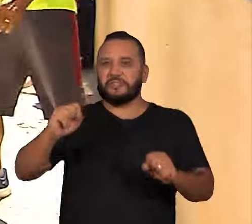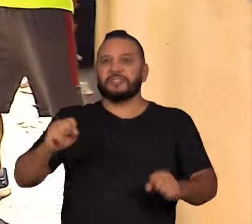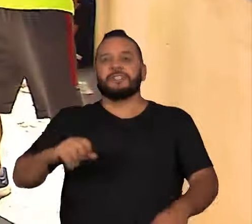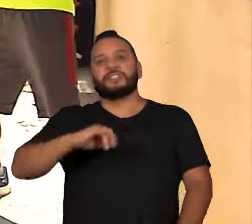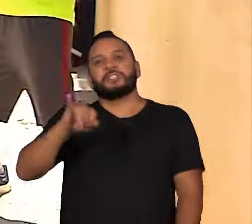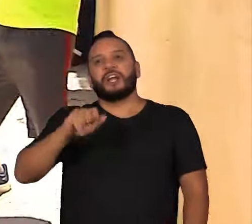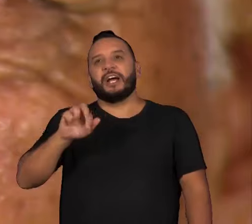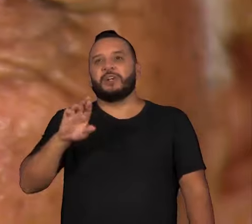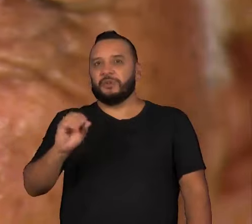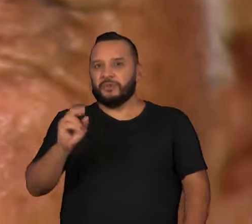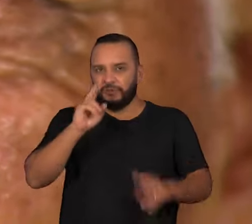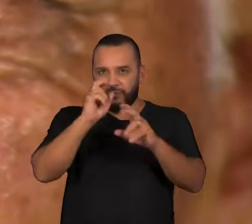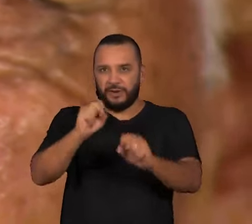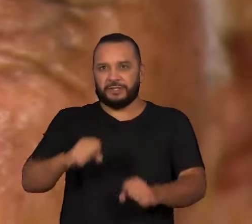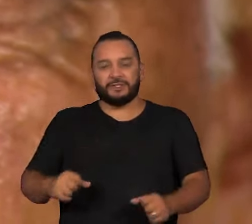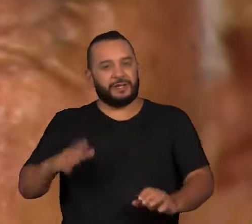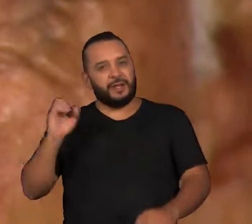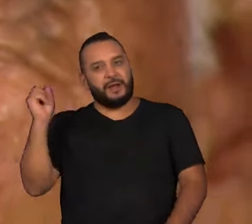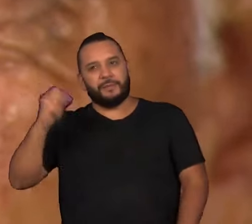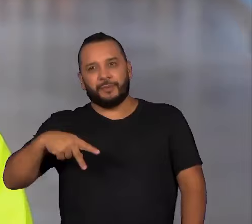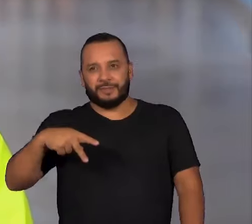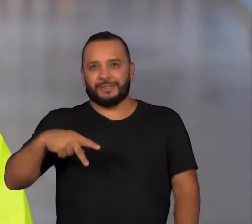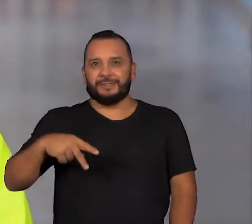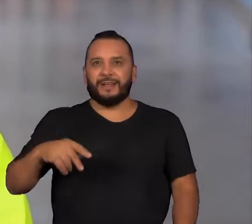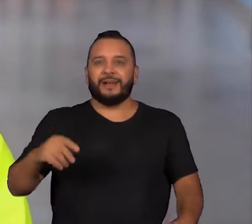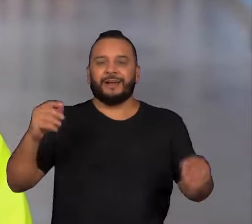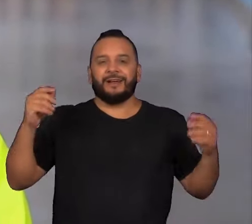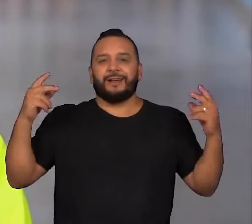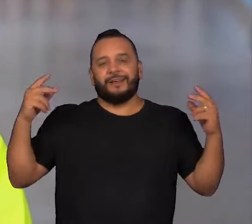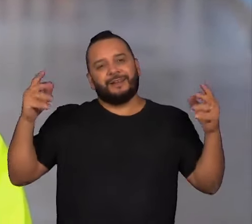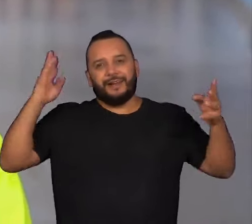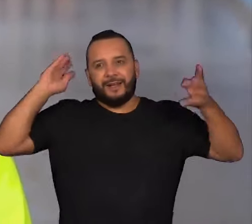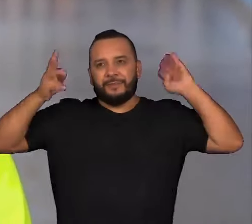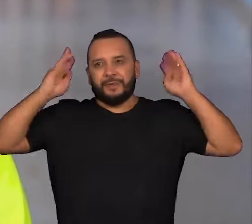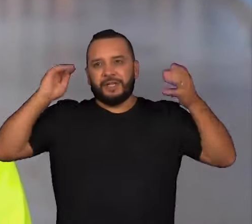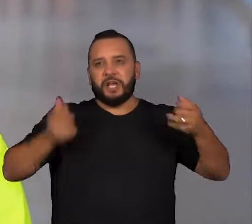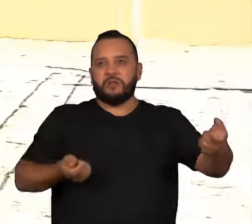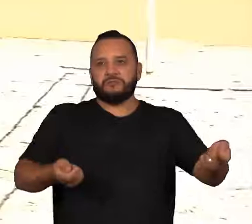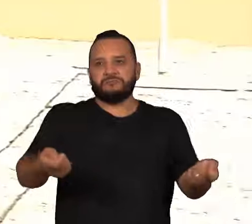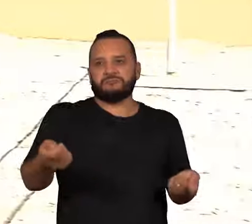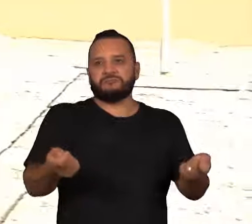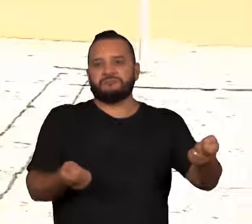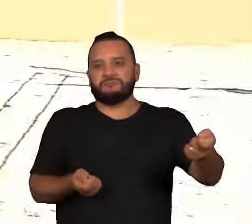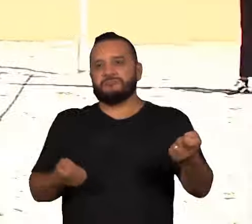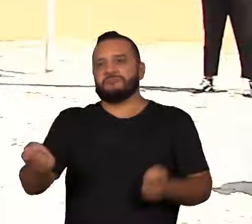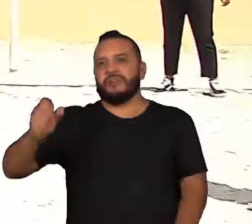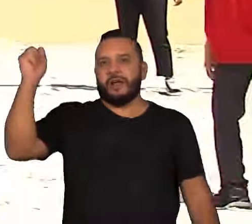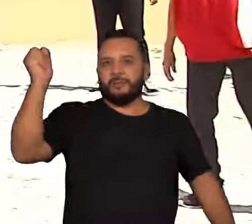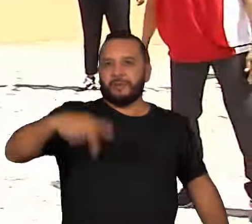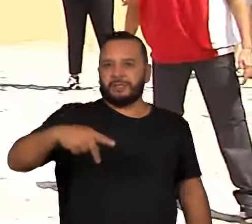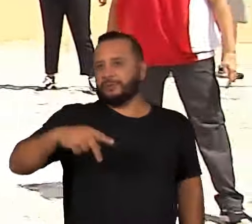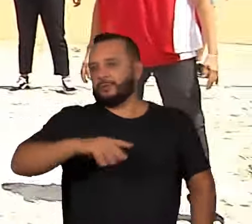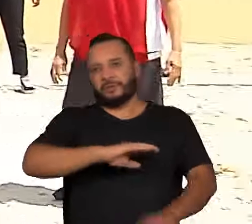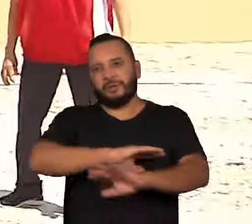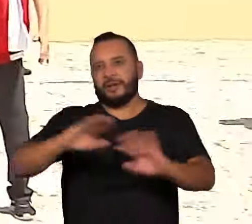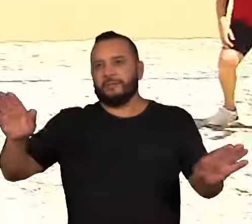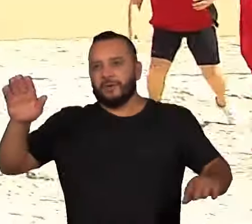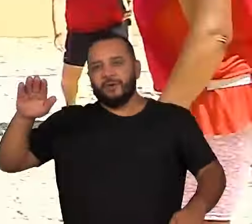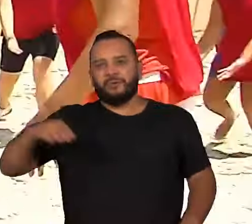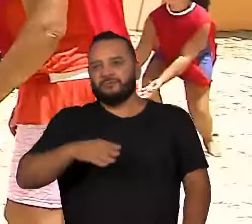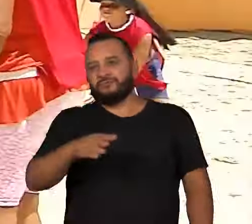Jaime. Ao se aposentar como caminhoneiro, ele trocou as estradas pela bola e areia. Comecei